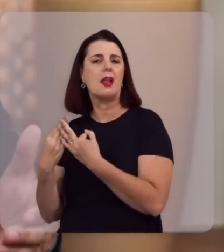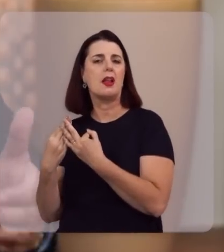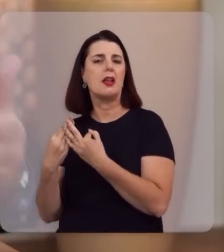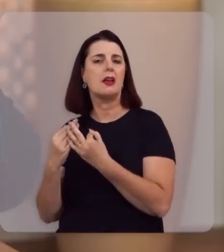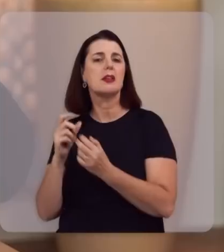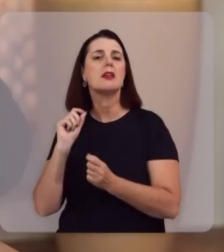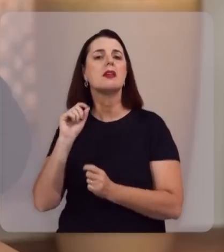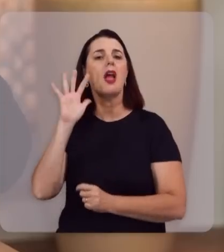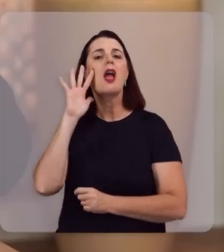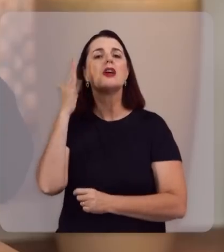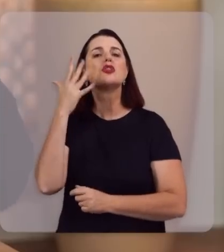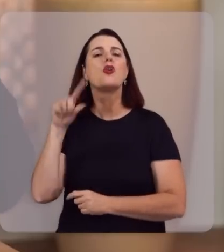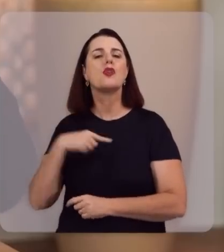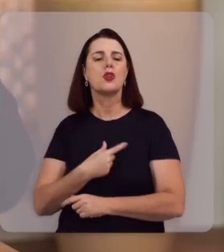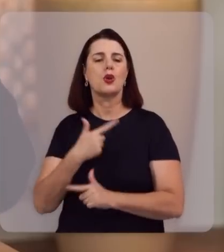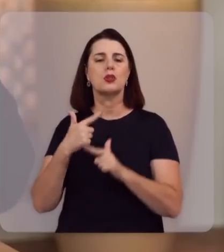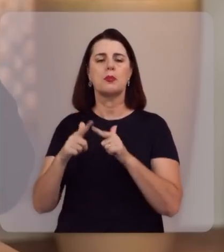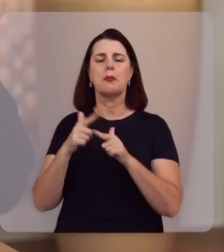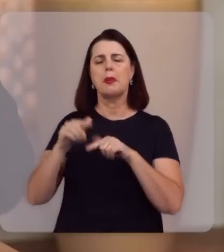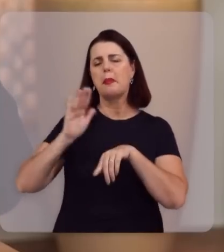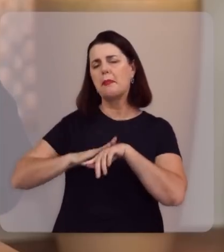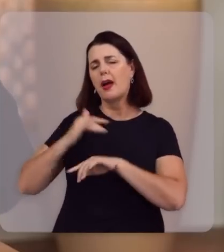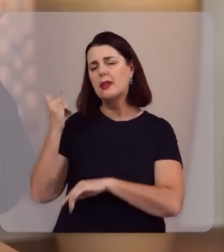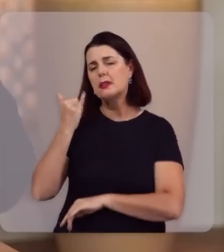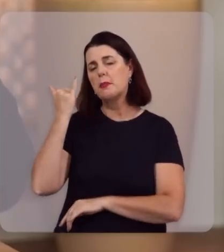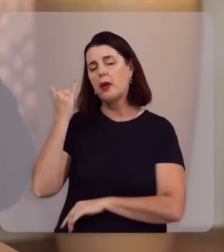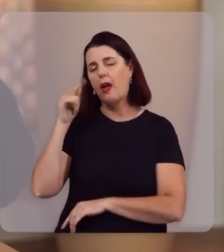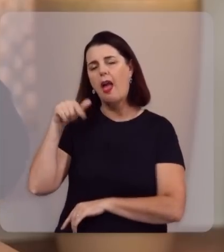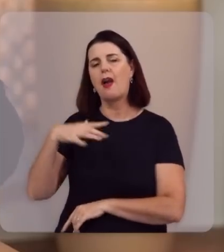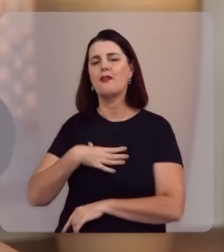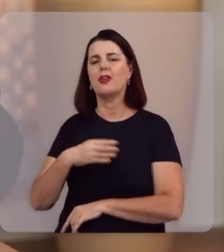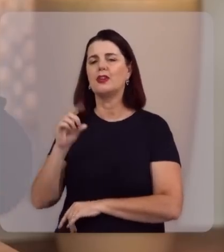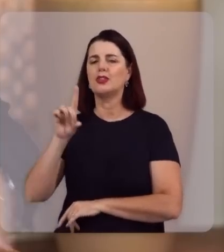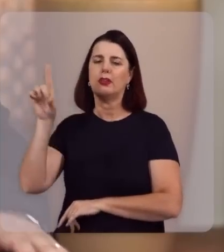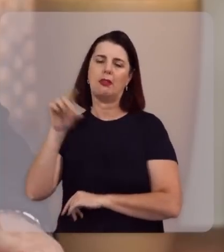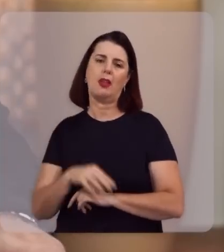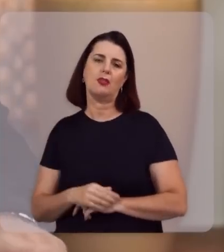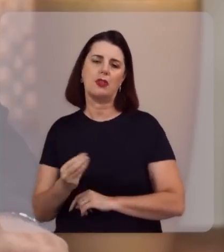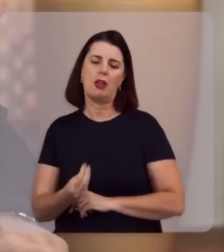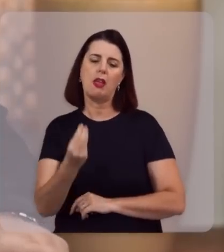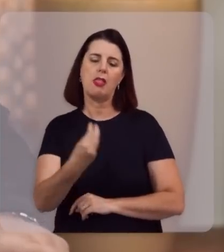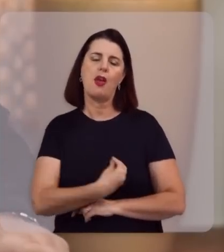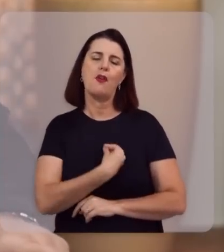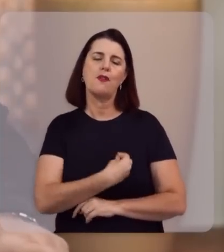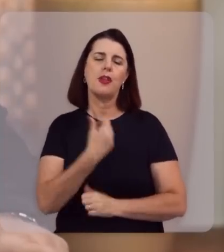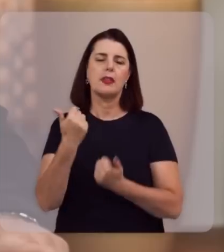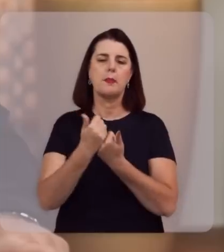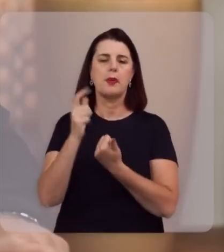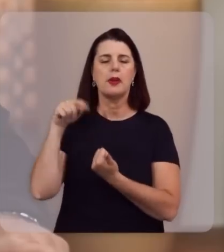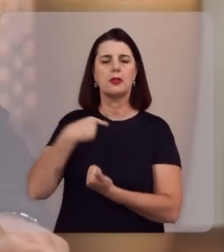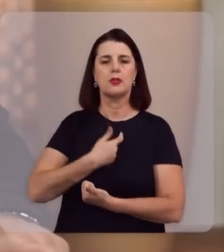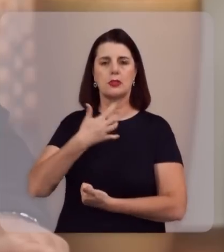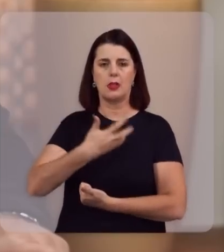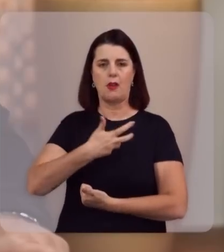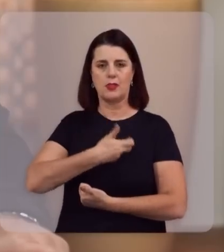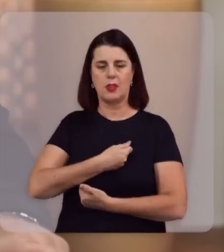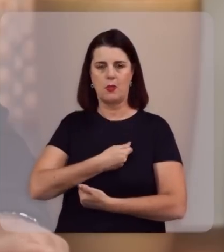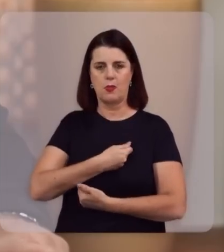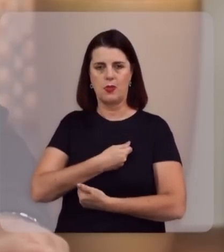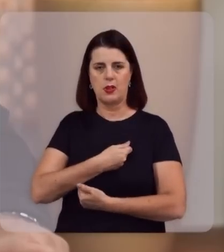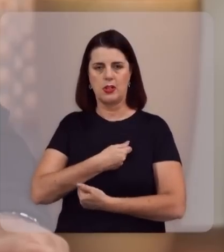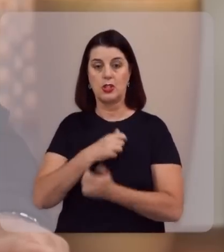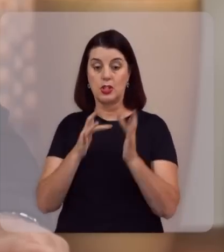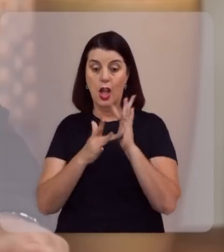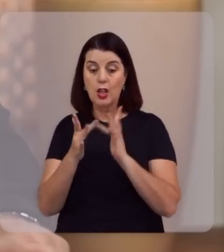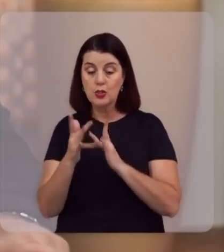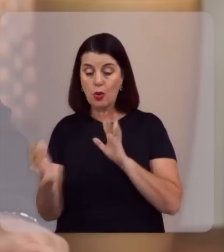familiares, porque quem resolveu o nosso problema mais íntimo foi o Filho de Deus, que deu a vida na cruz para nos salvar. Ele